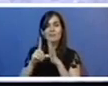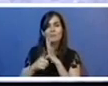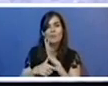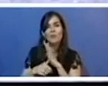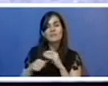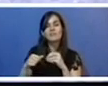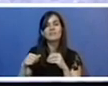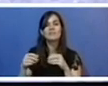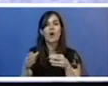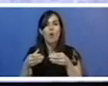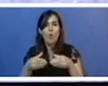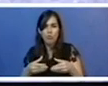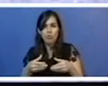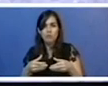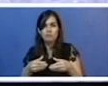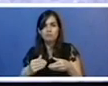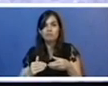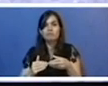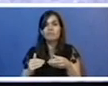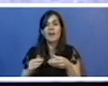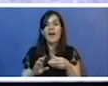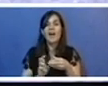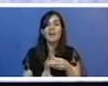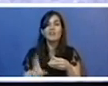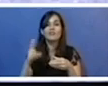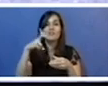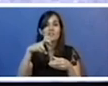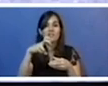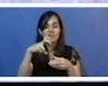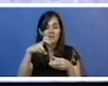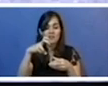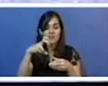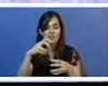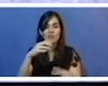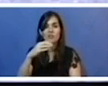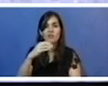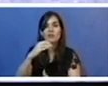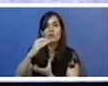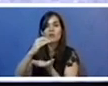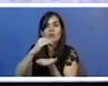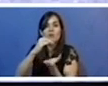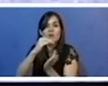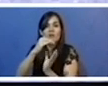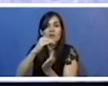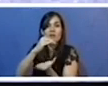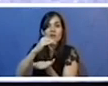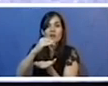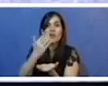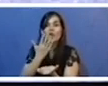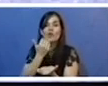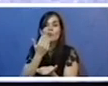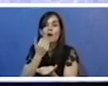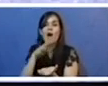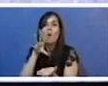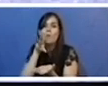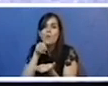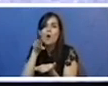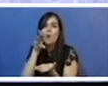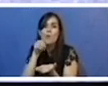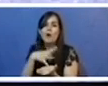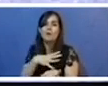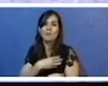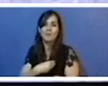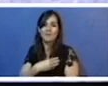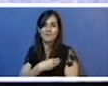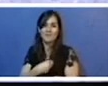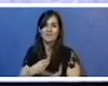útero, o marsupial, o embrião, ele vai em direção ao marsúpio, cai e começa a se alimentar a partir da glândula